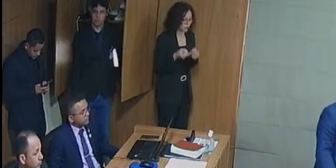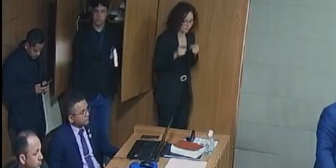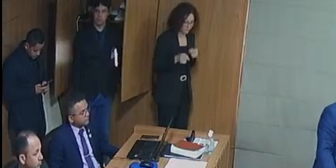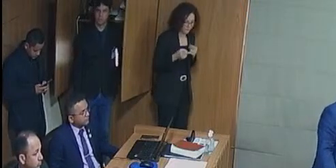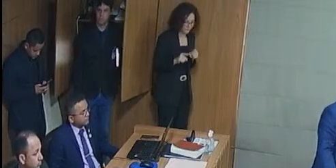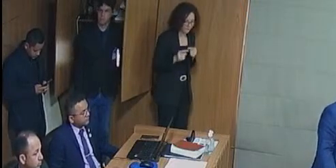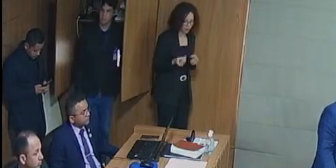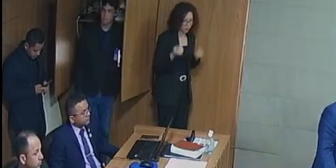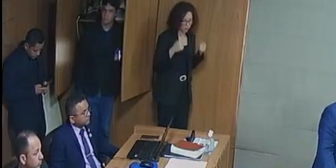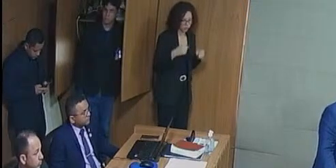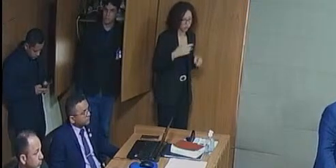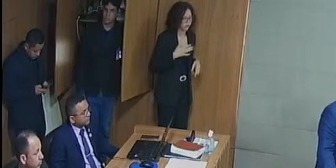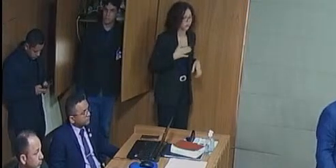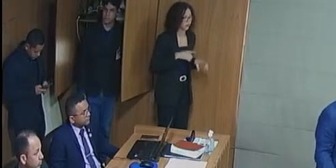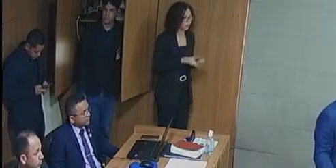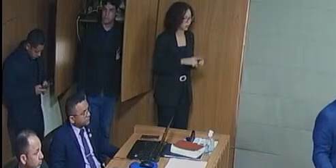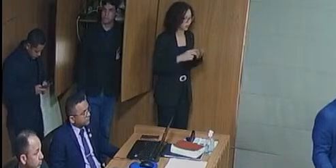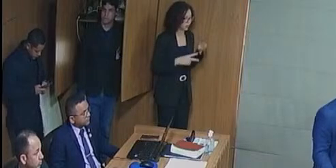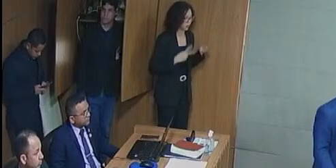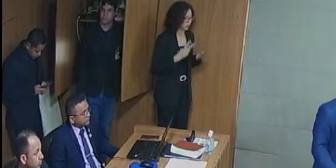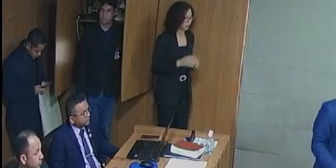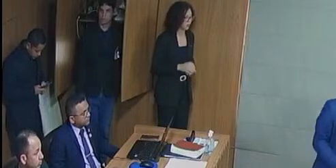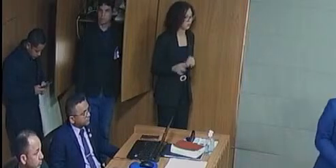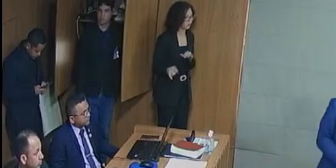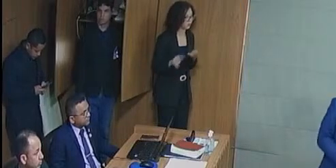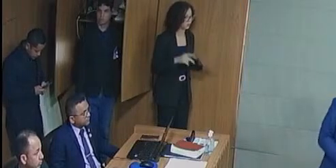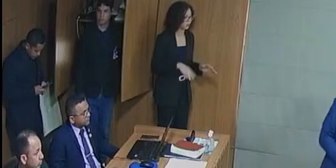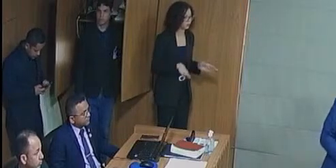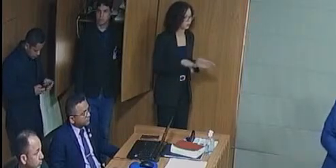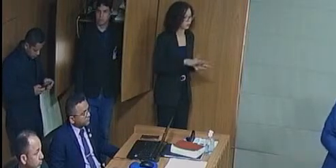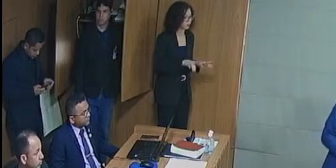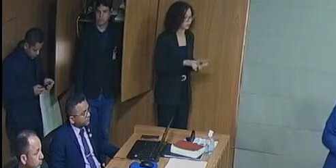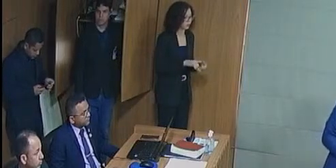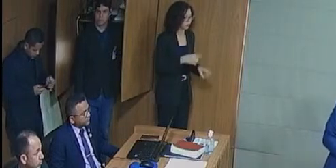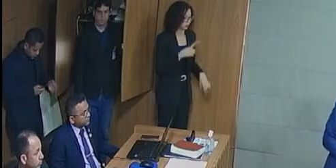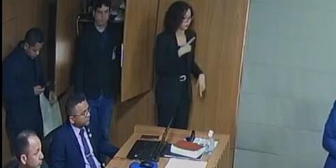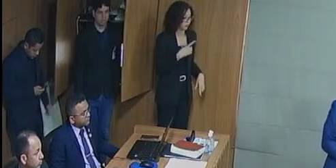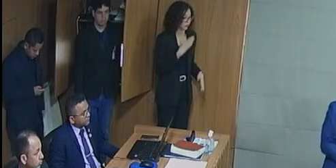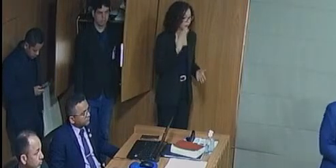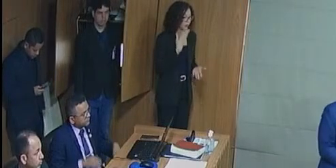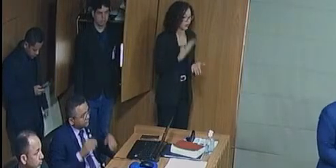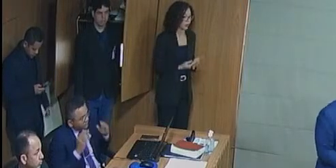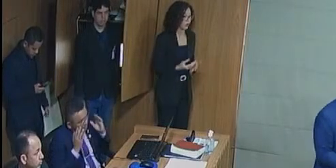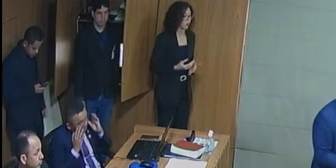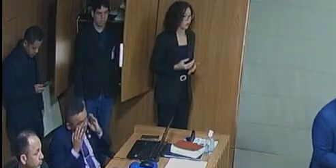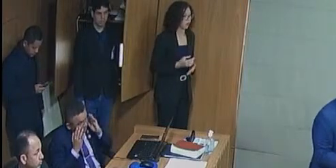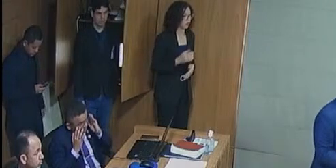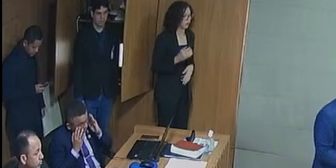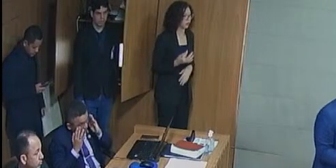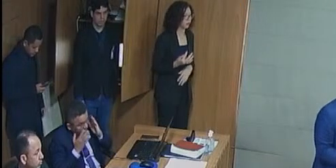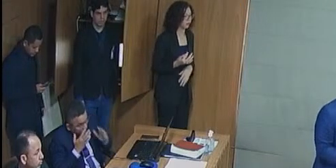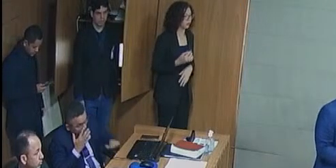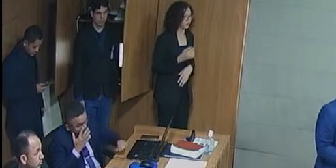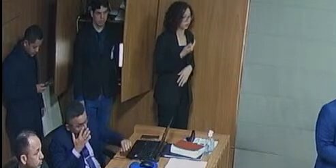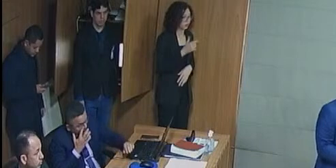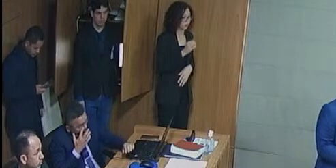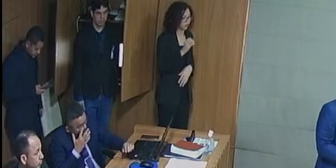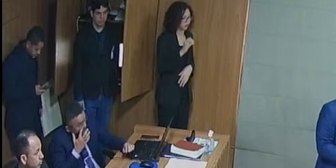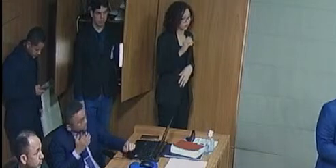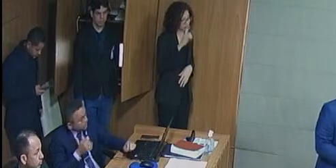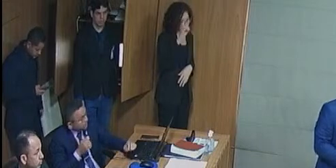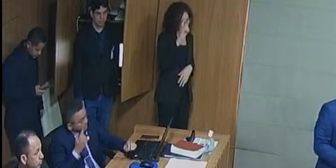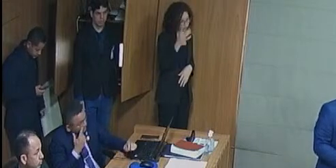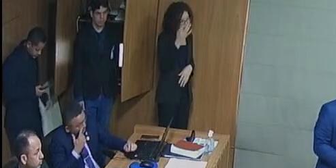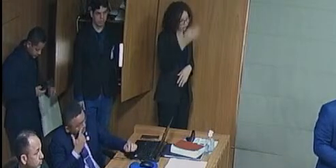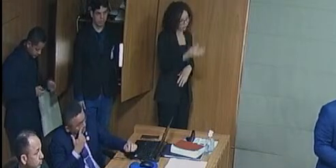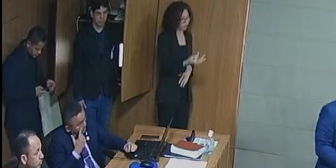esta casa esta semana chegou tal medida que eu teria uma surpresa pelos próximos 10 dias que ele